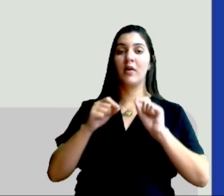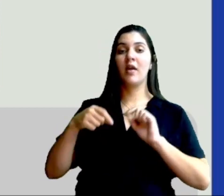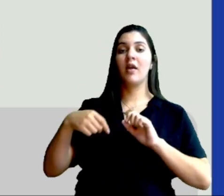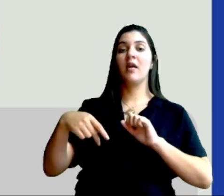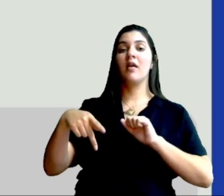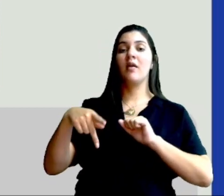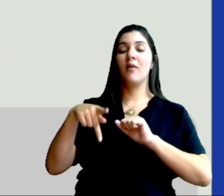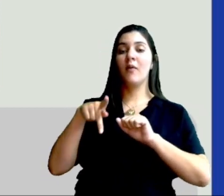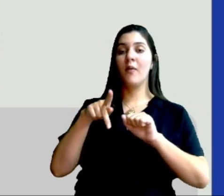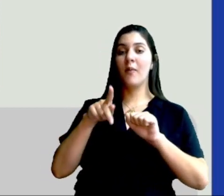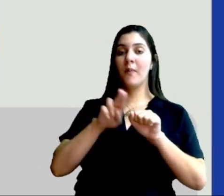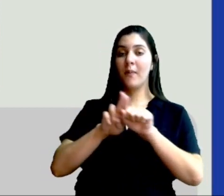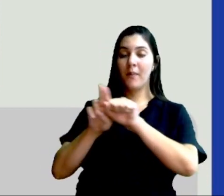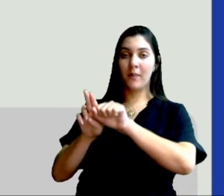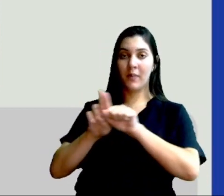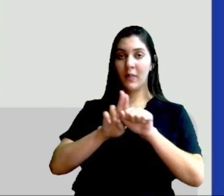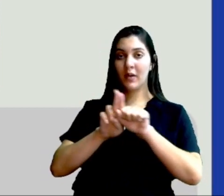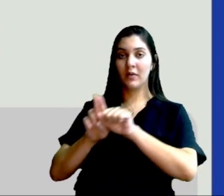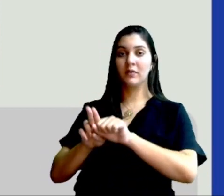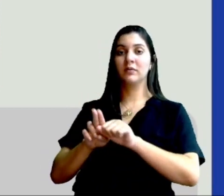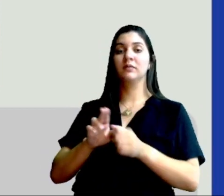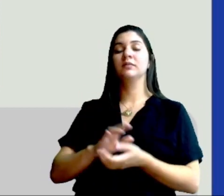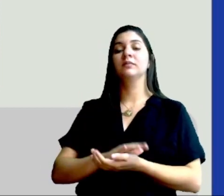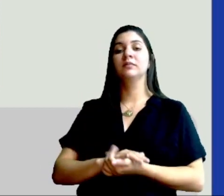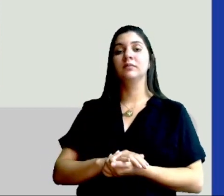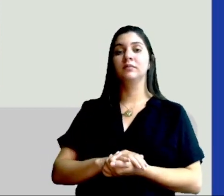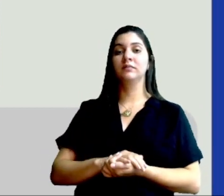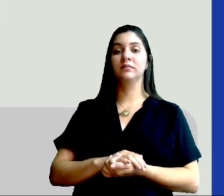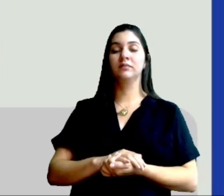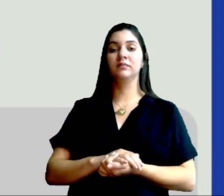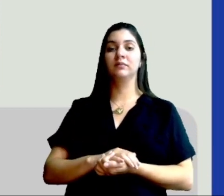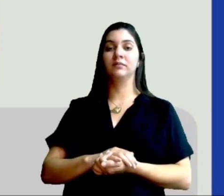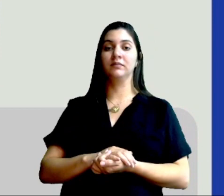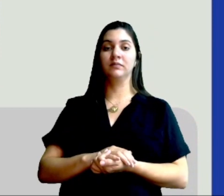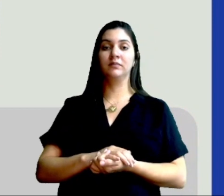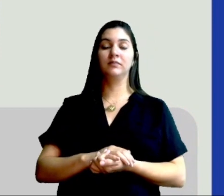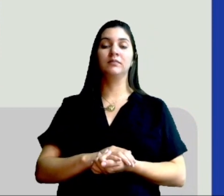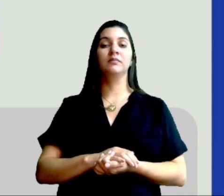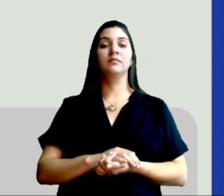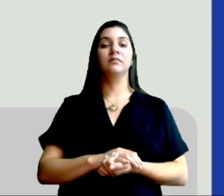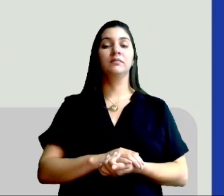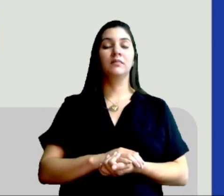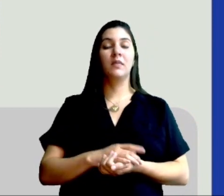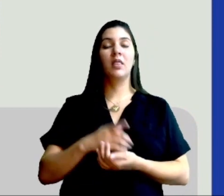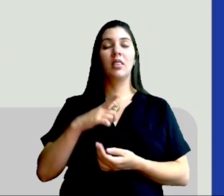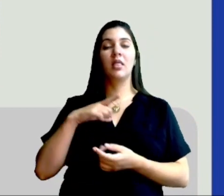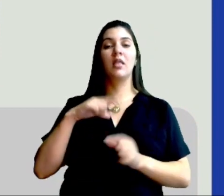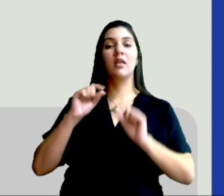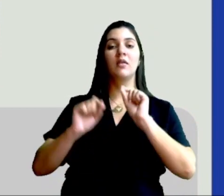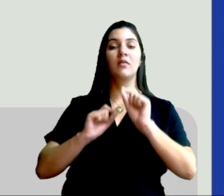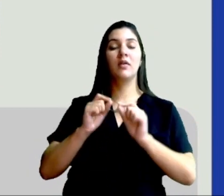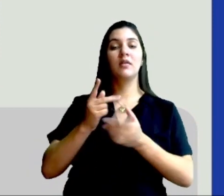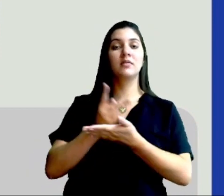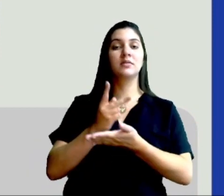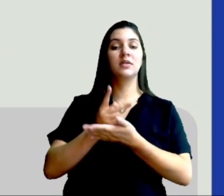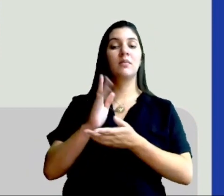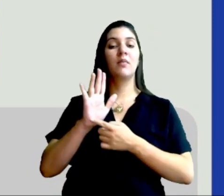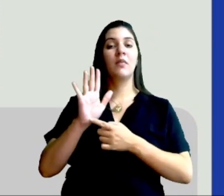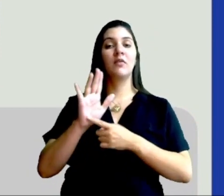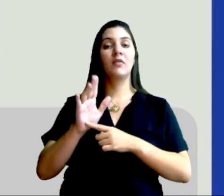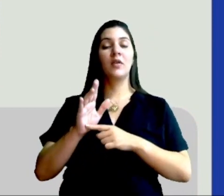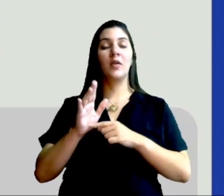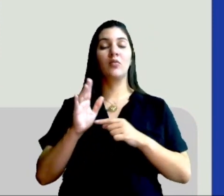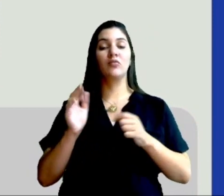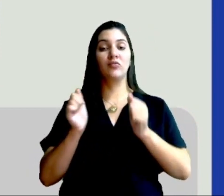pronome reflexivo me, ti, si, nos, os e si se coloca sempre diante